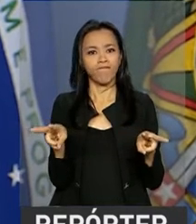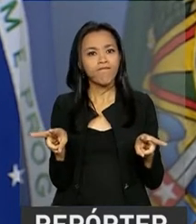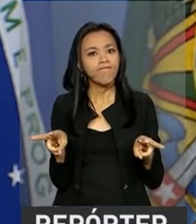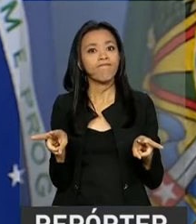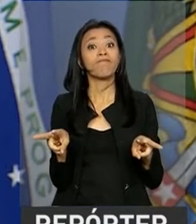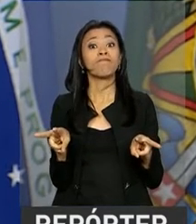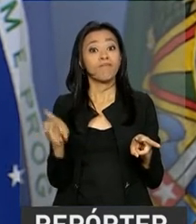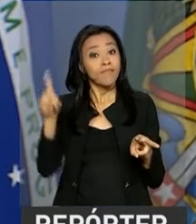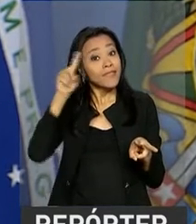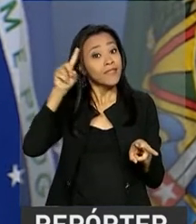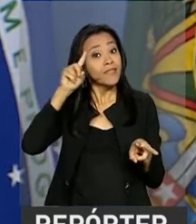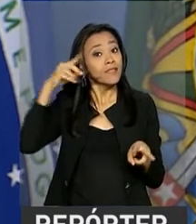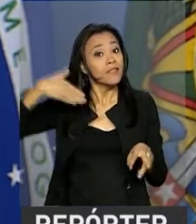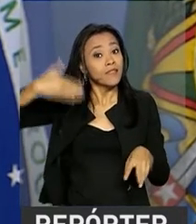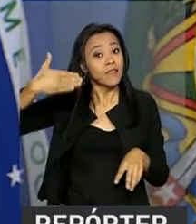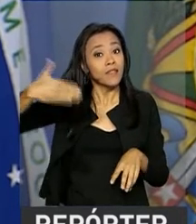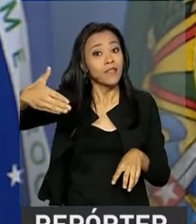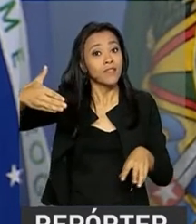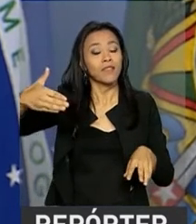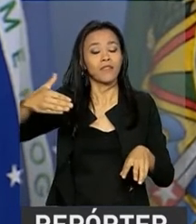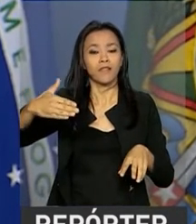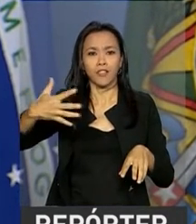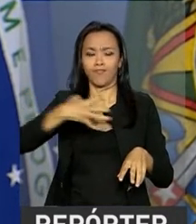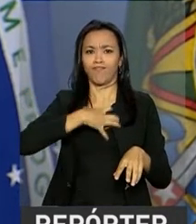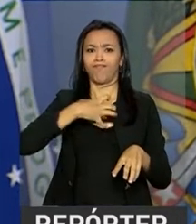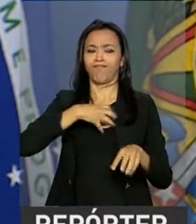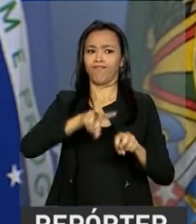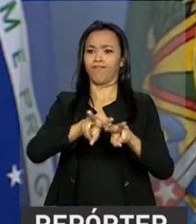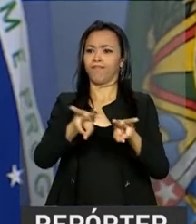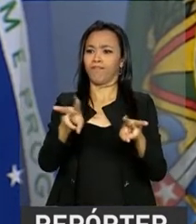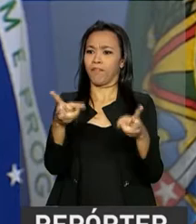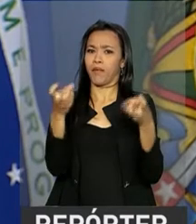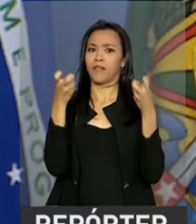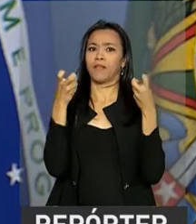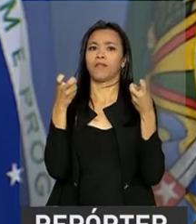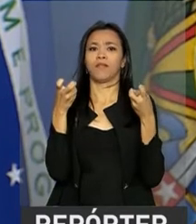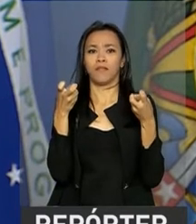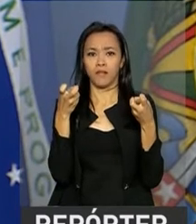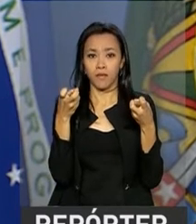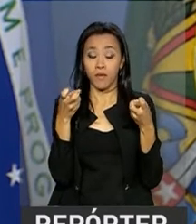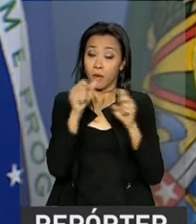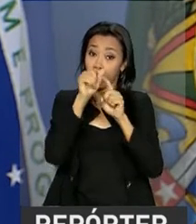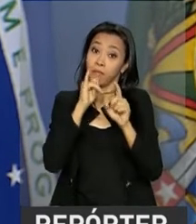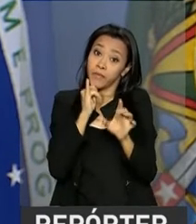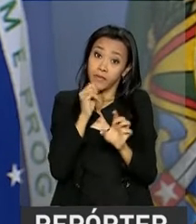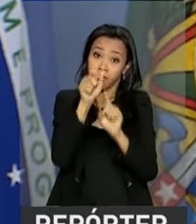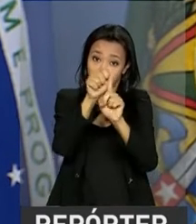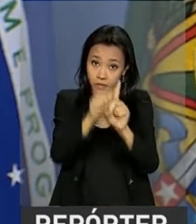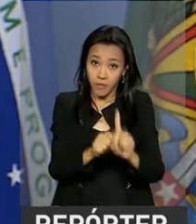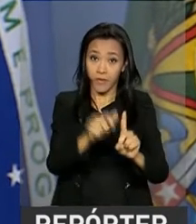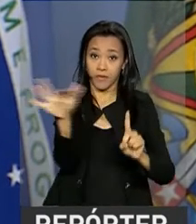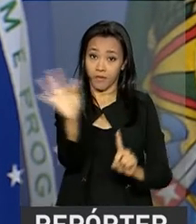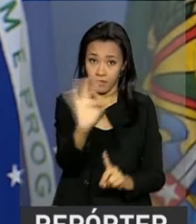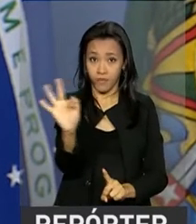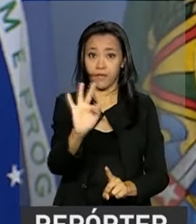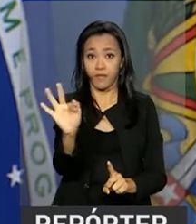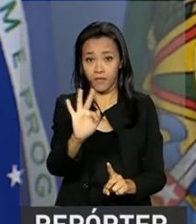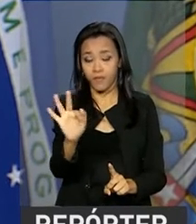dia mais claro em fevereiro por exemplo